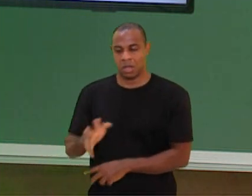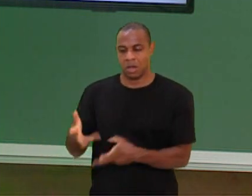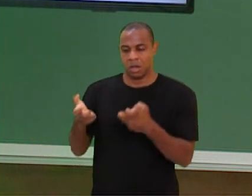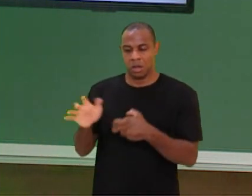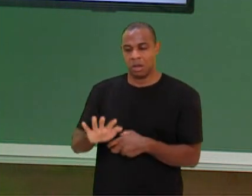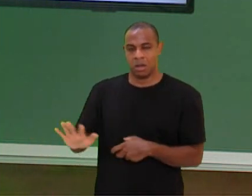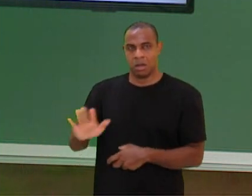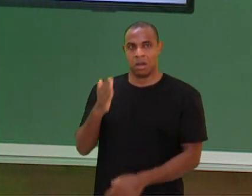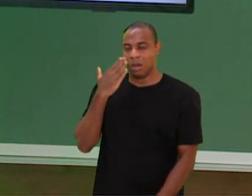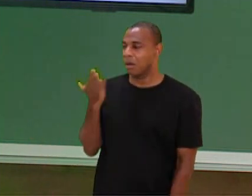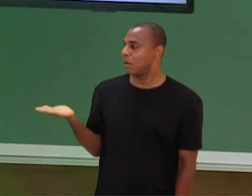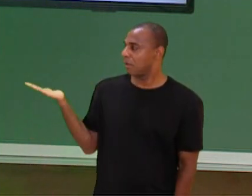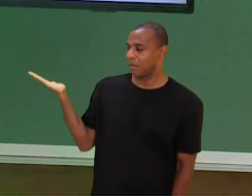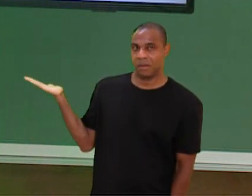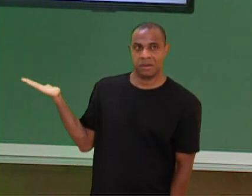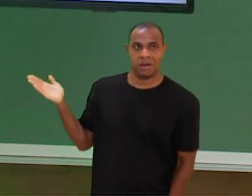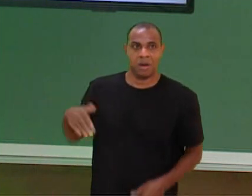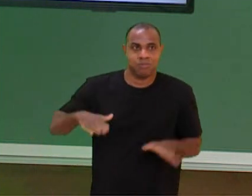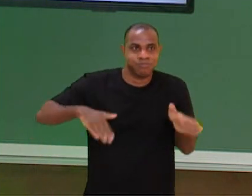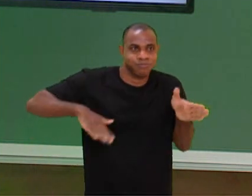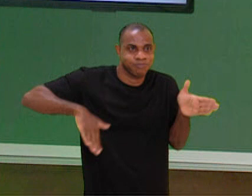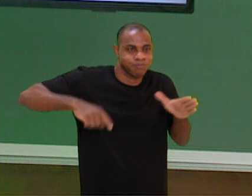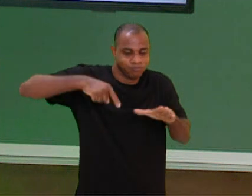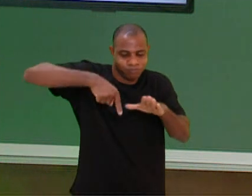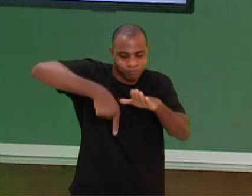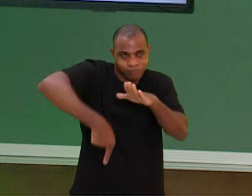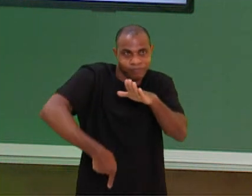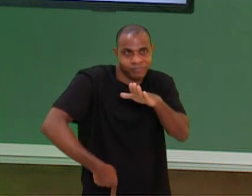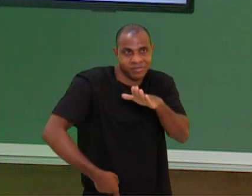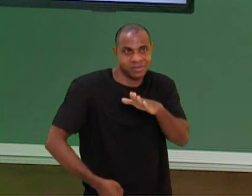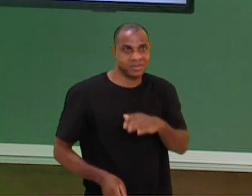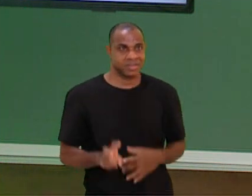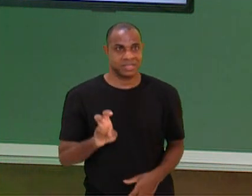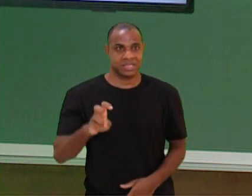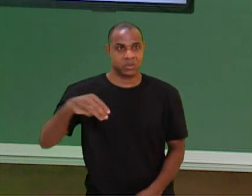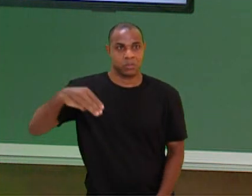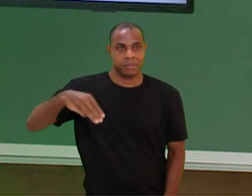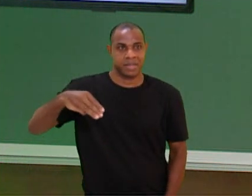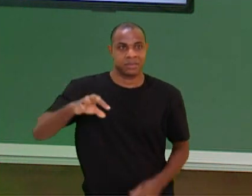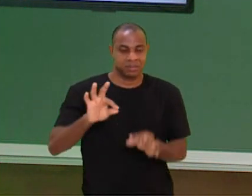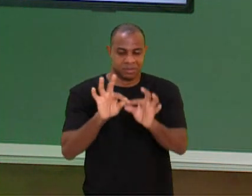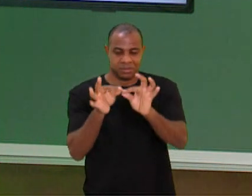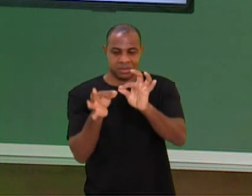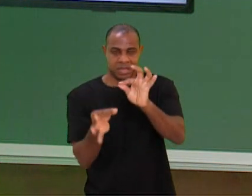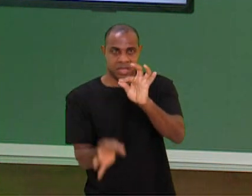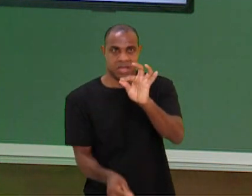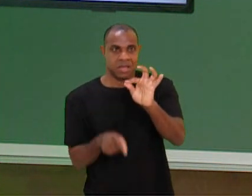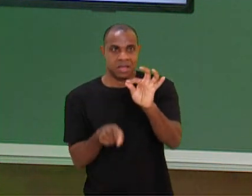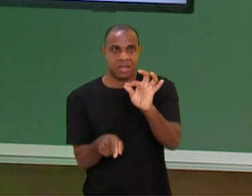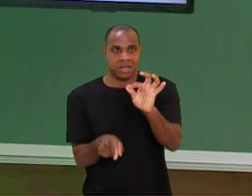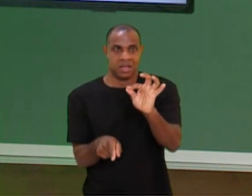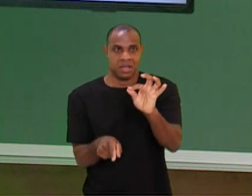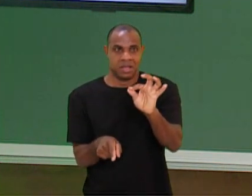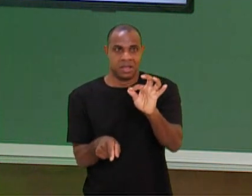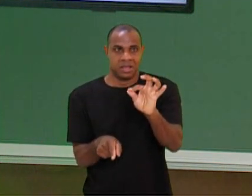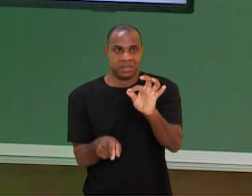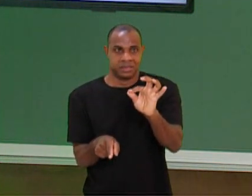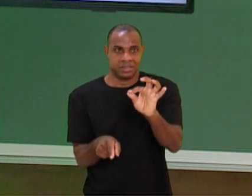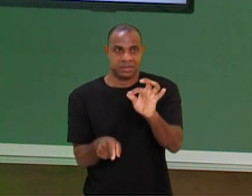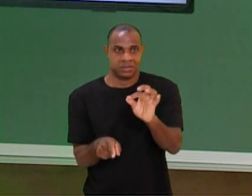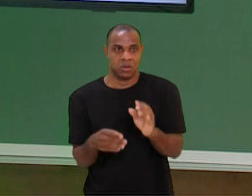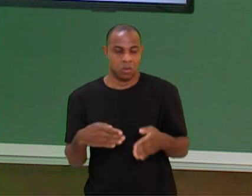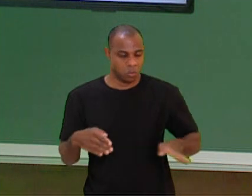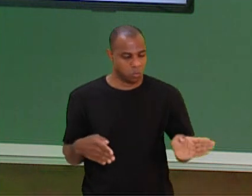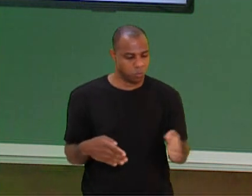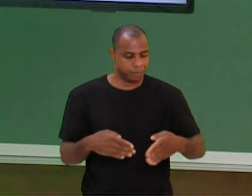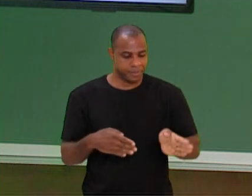tem um mergulhador, o mergulhador está a 5 metros de profundidade, e pelo desenho, certo, o mergulhador está na linha do peixe, em relação ao ponto